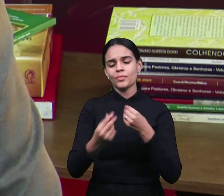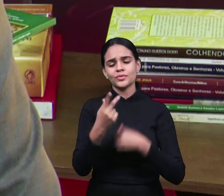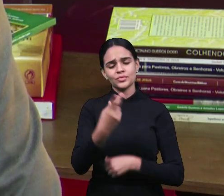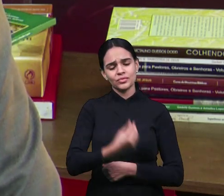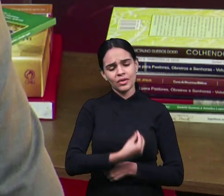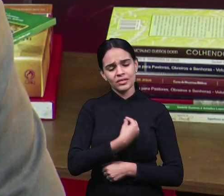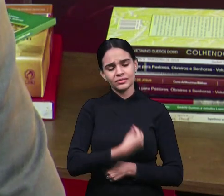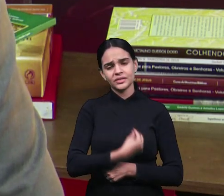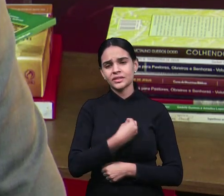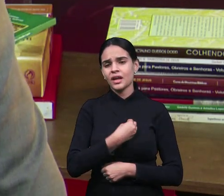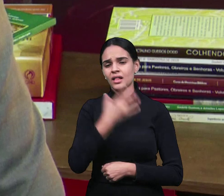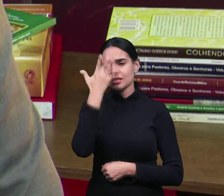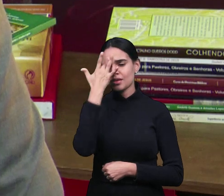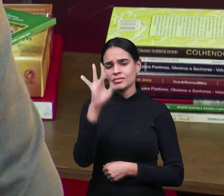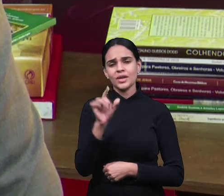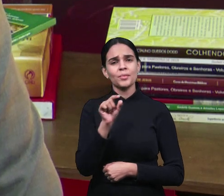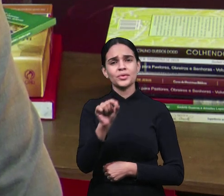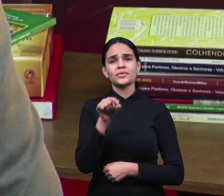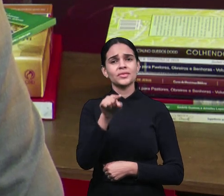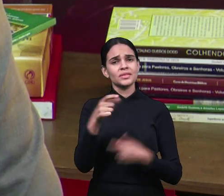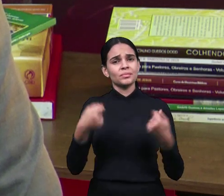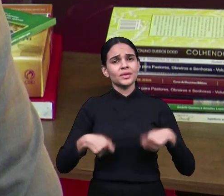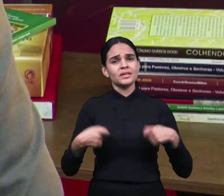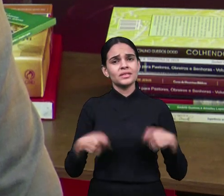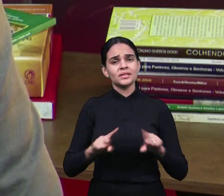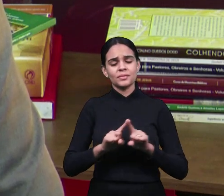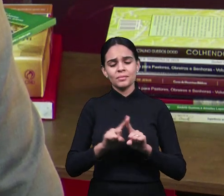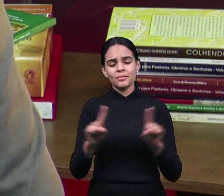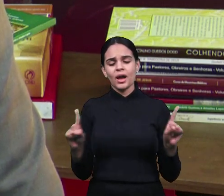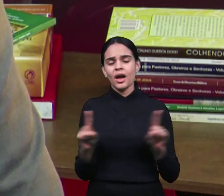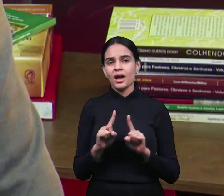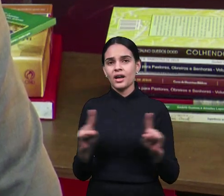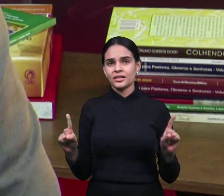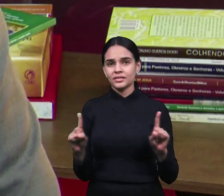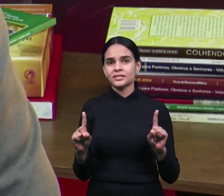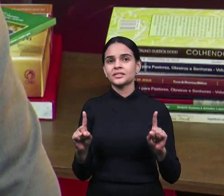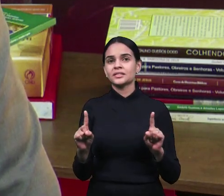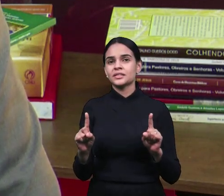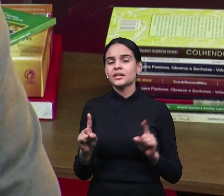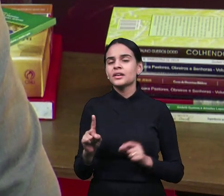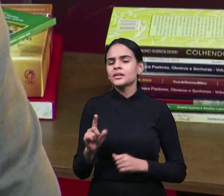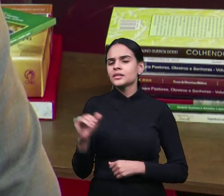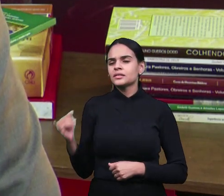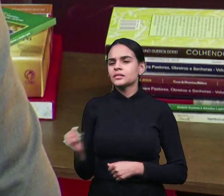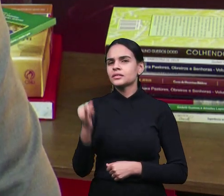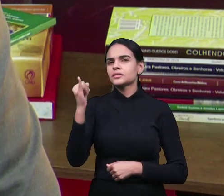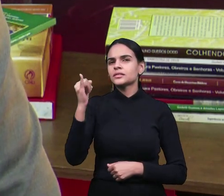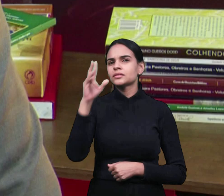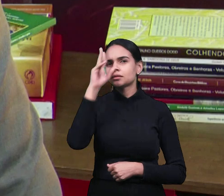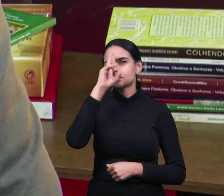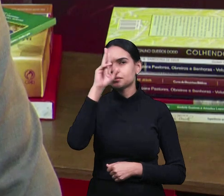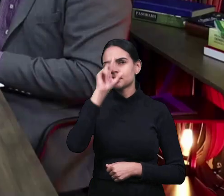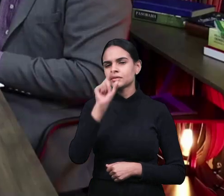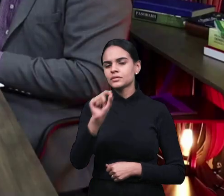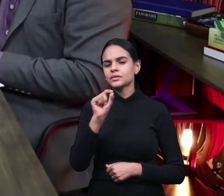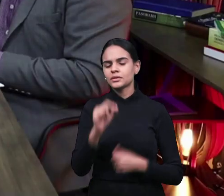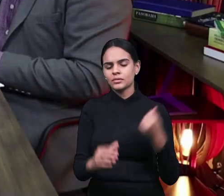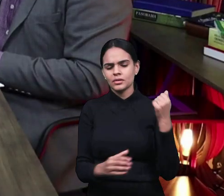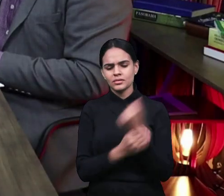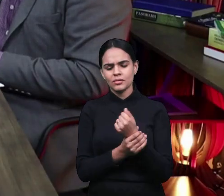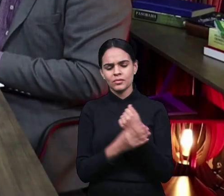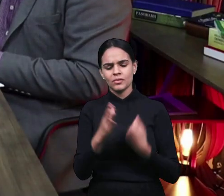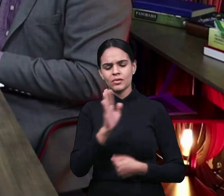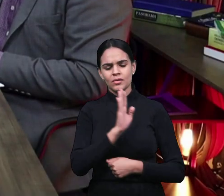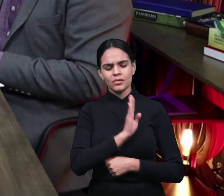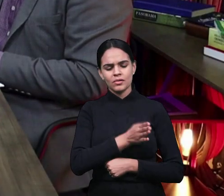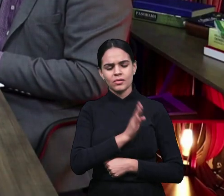um precisa, né? Mas é interessante que há um temor tão grande da parte de Abraão ali, porque ele olha assim e fala assim: verdadeiro,